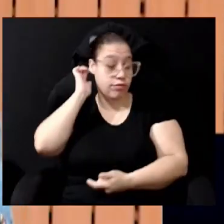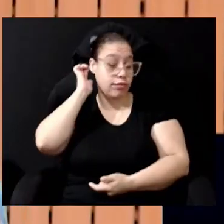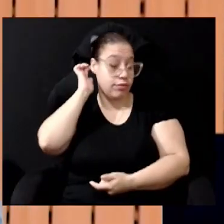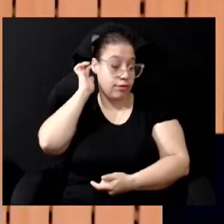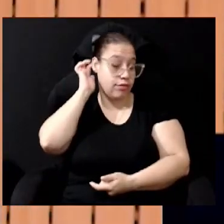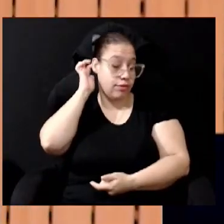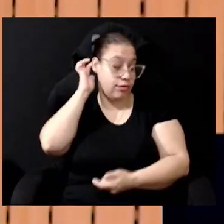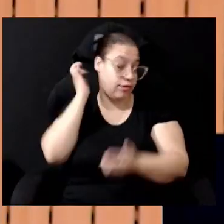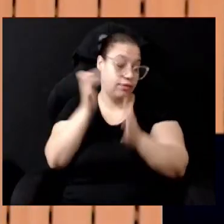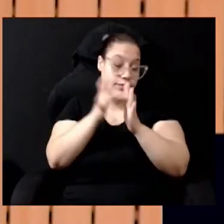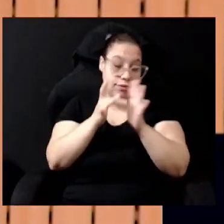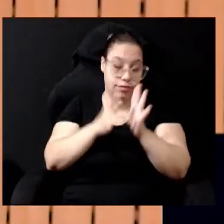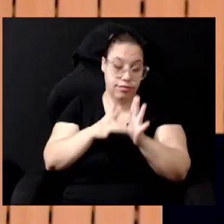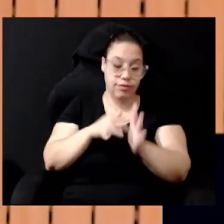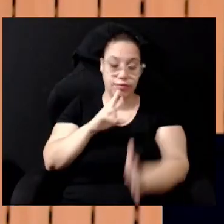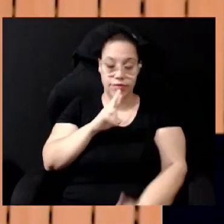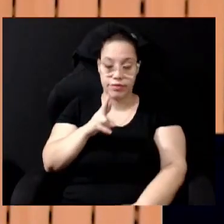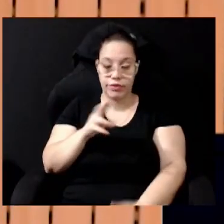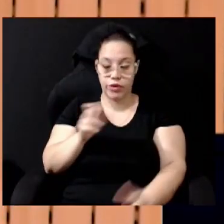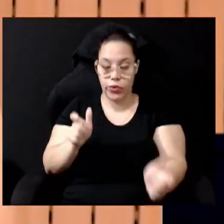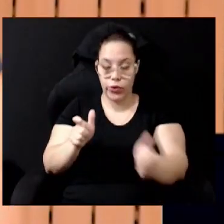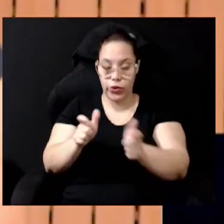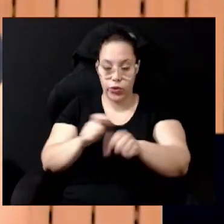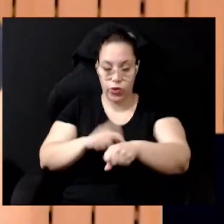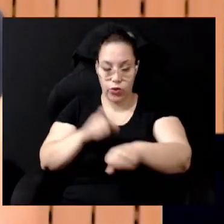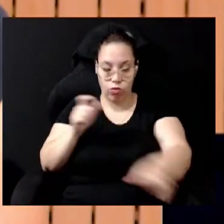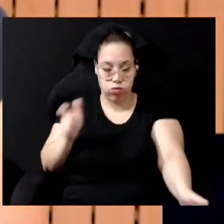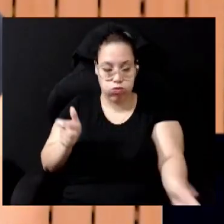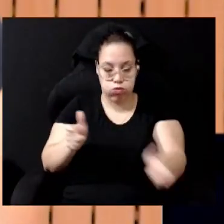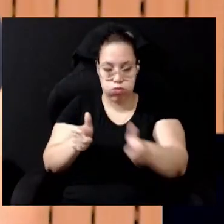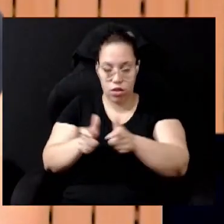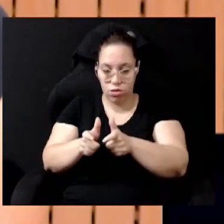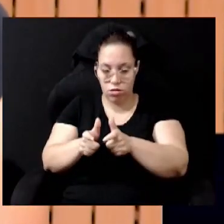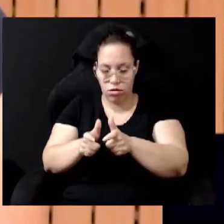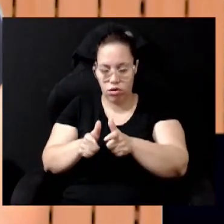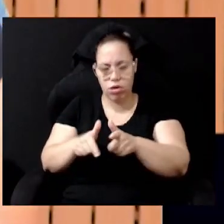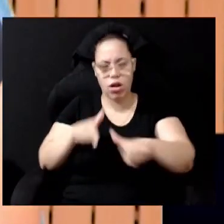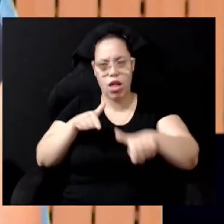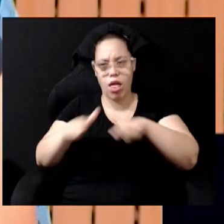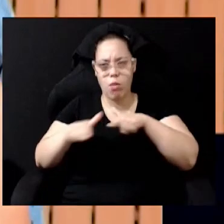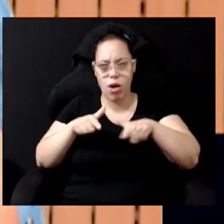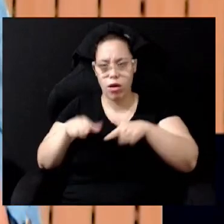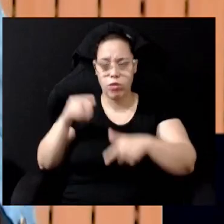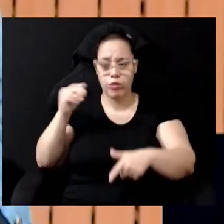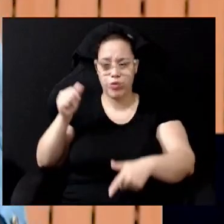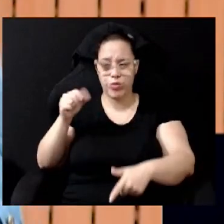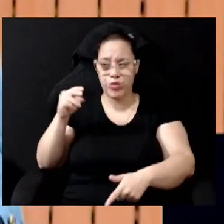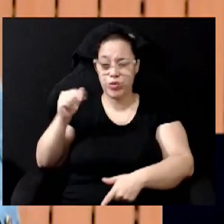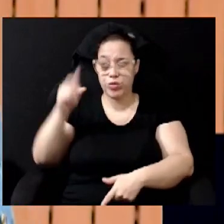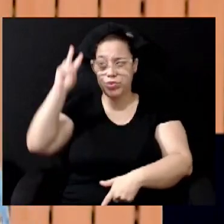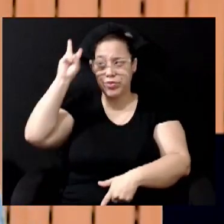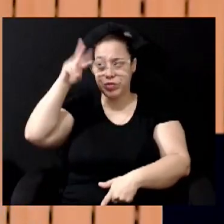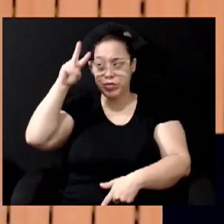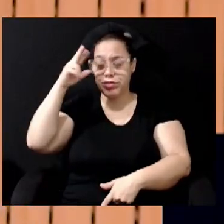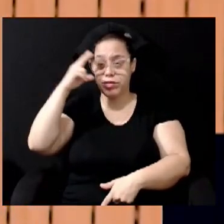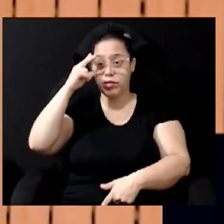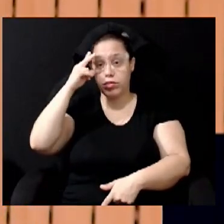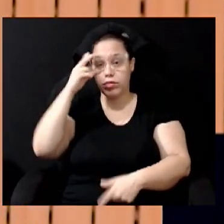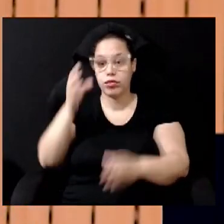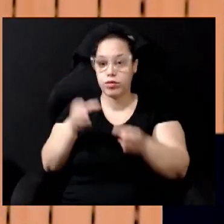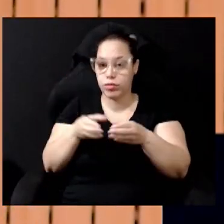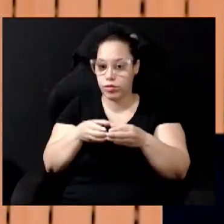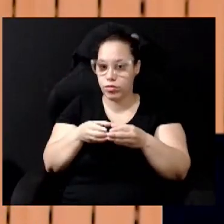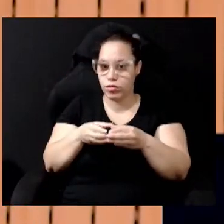diz respeito à redução da jornada de trabalho, que é uma luta histórica, né, da classe trabalhadora, e que diz